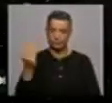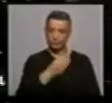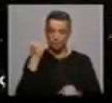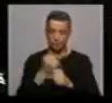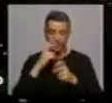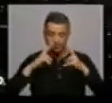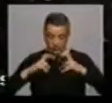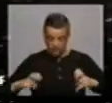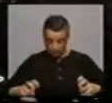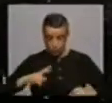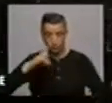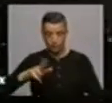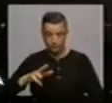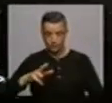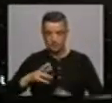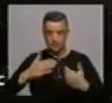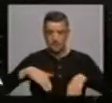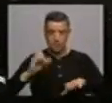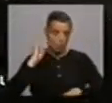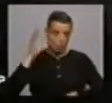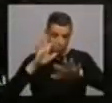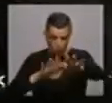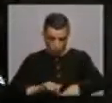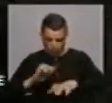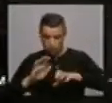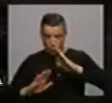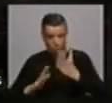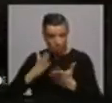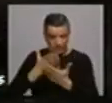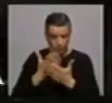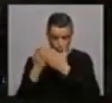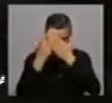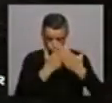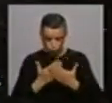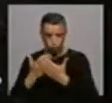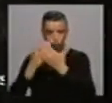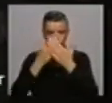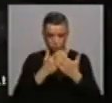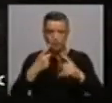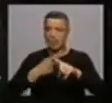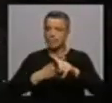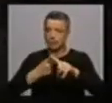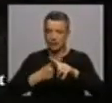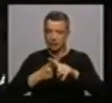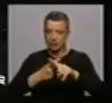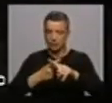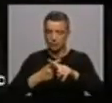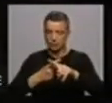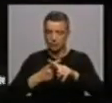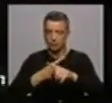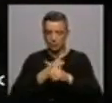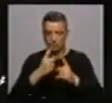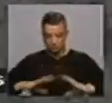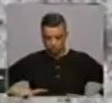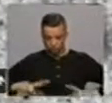investigadores portugueses. Mas também neste congresso foi apresentado um outro estudo que eu acho também particularmente interessante e que fala sobre o crescimento da